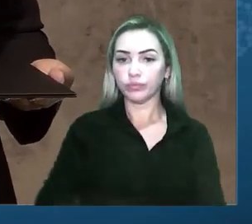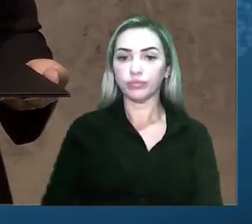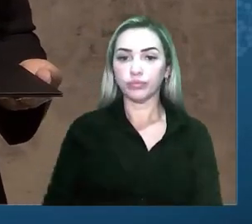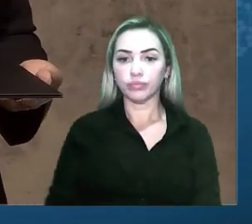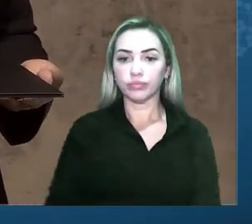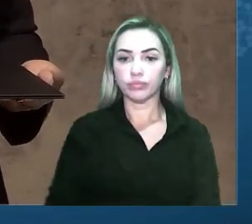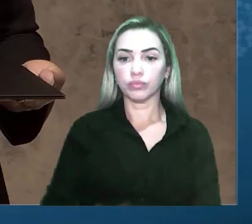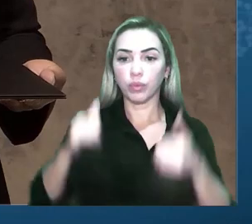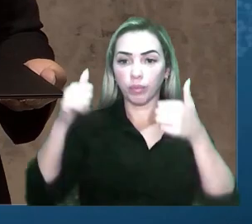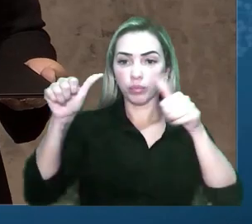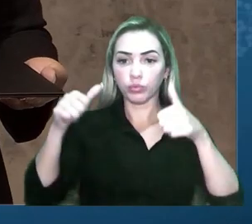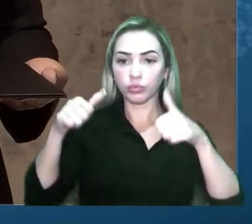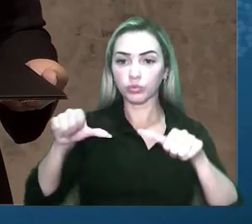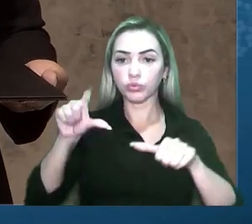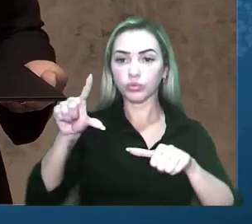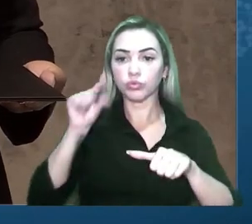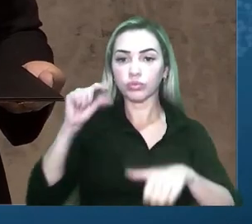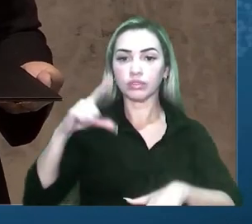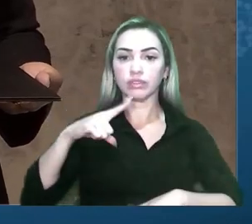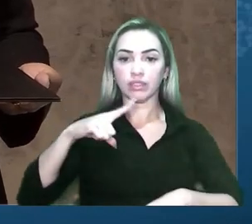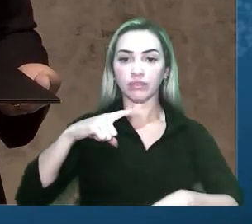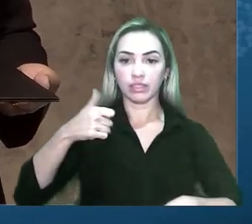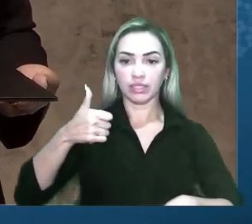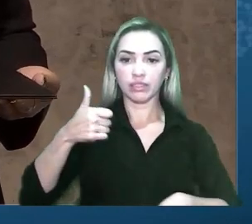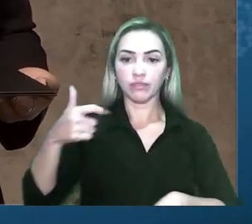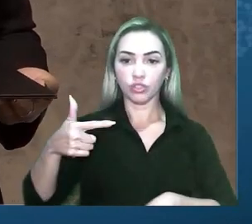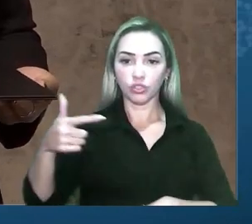pôster escolhido teve 122 votos,